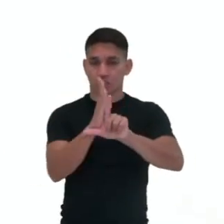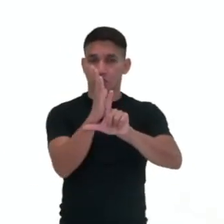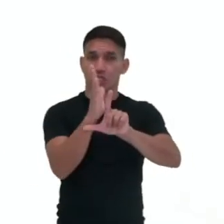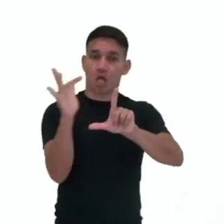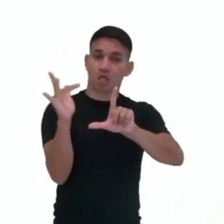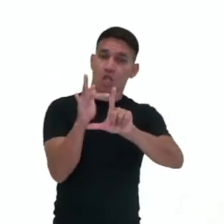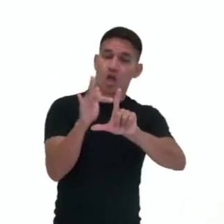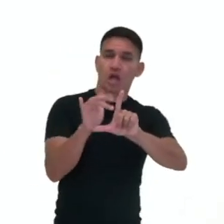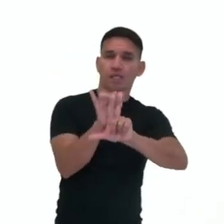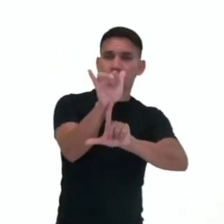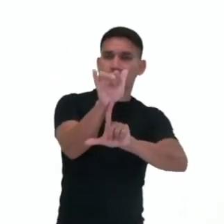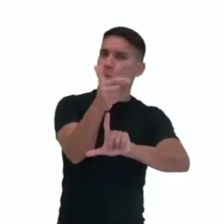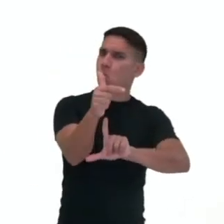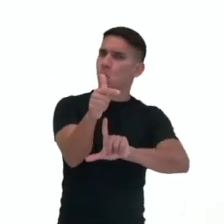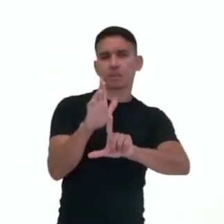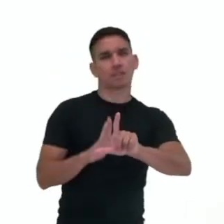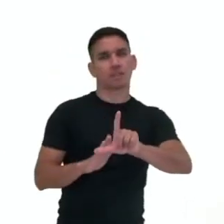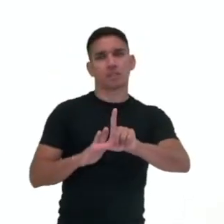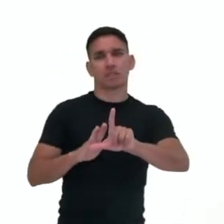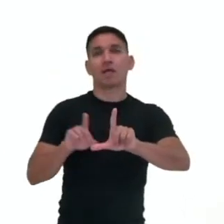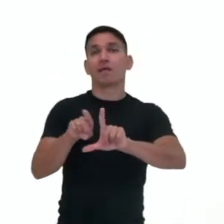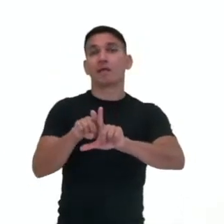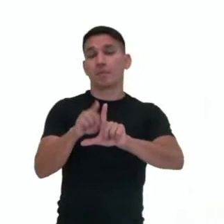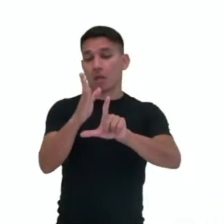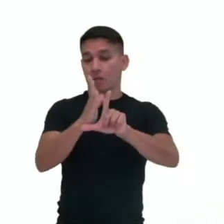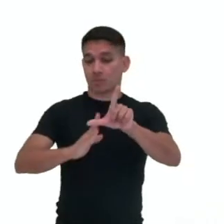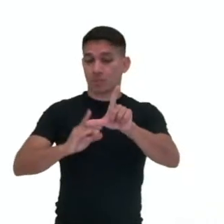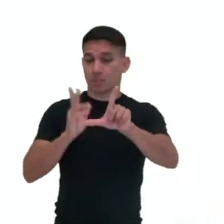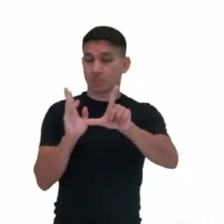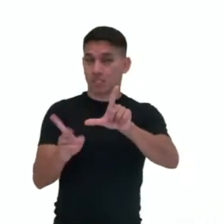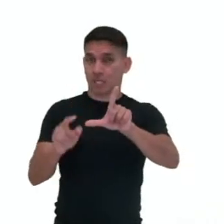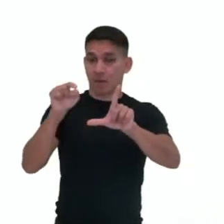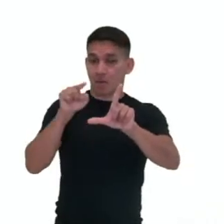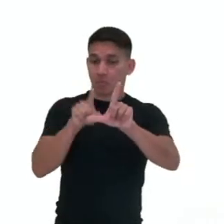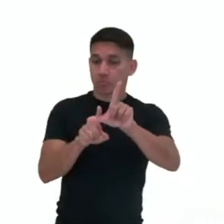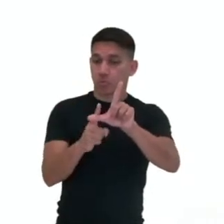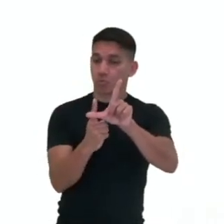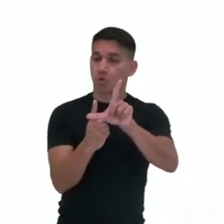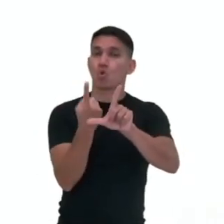y e corta o eixo do x no ponto 1.